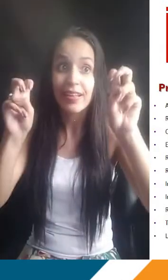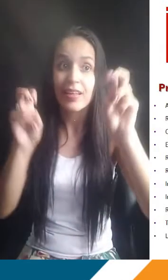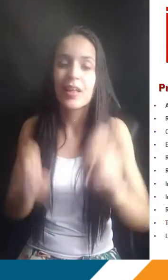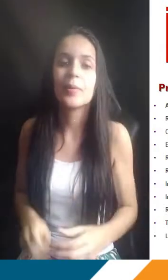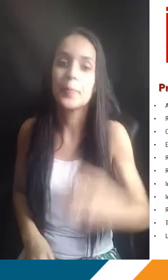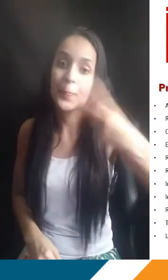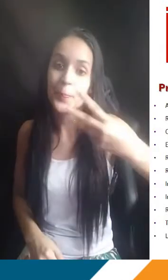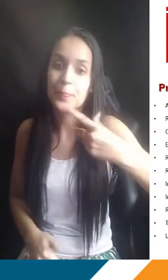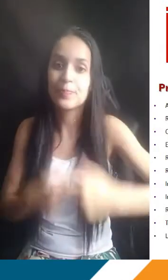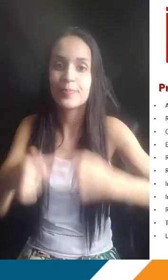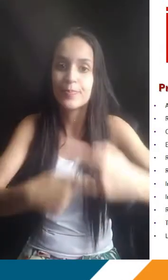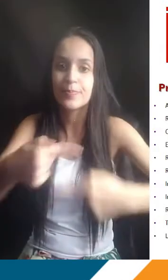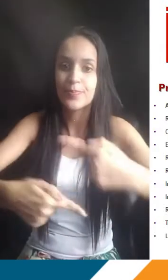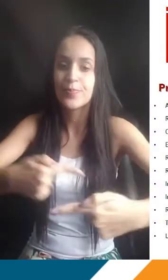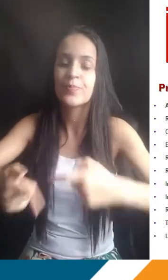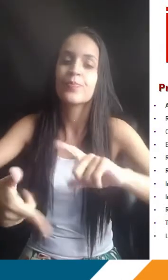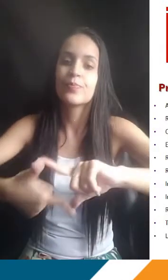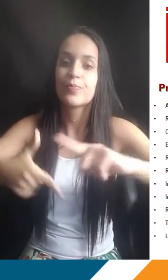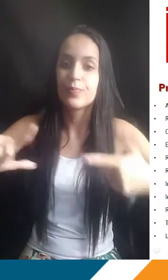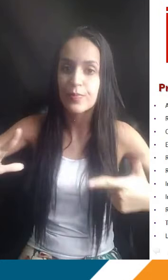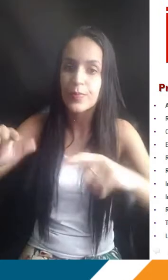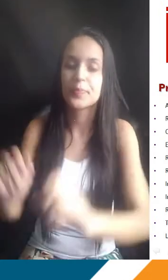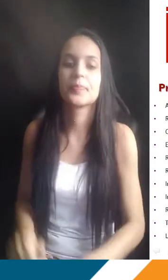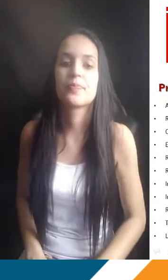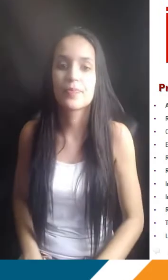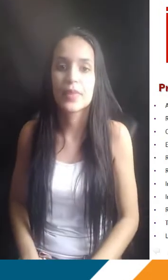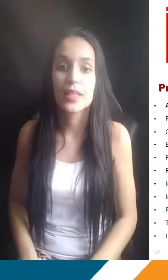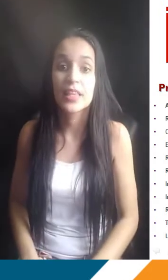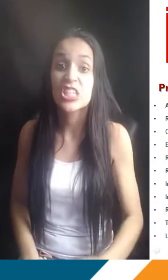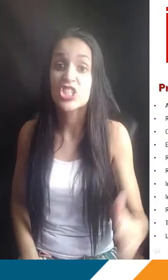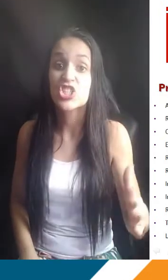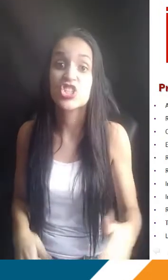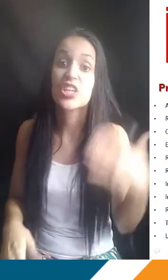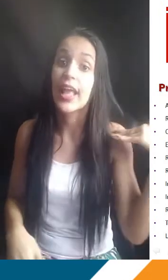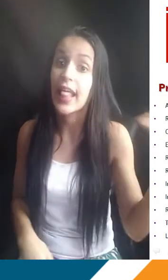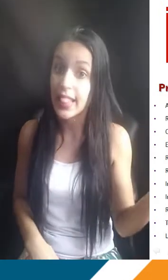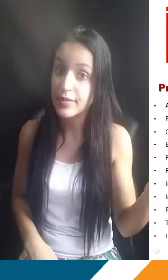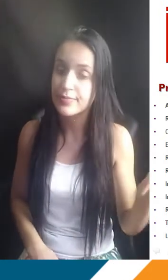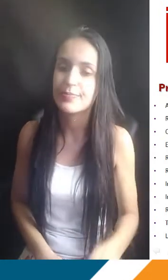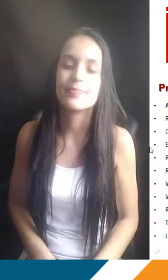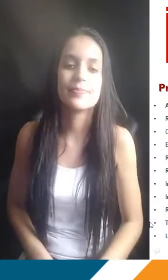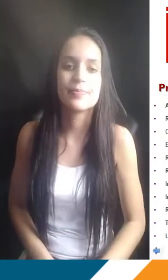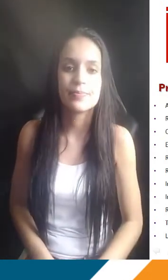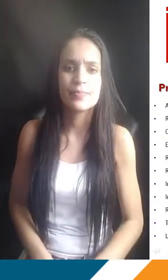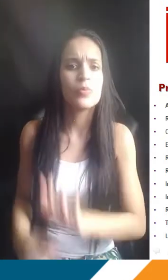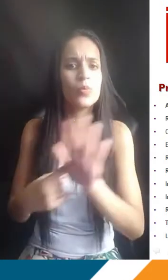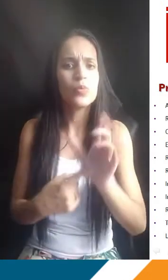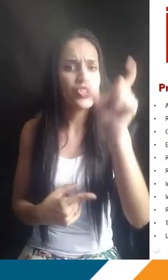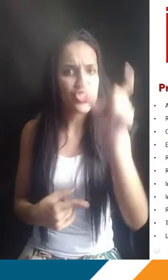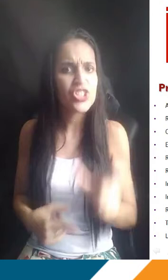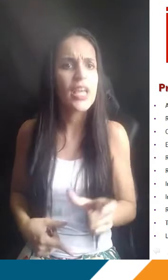que falava sobre a terceira geração do modernismo. Bom, no seu canto esquerdo, a gente consegue ver as principais